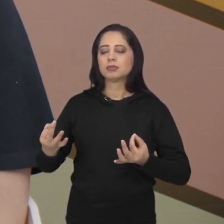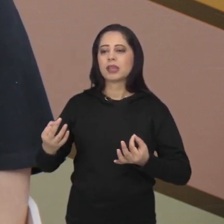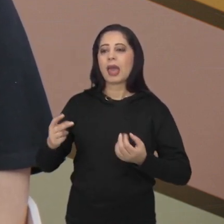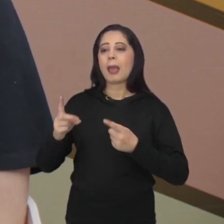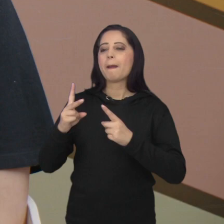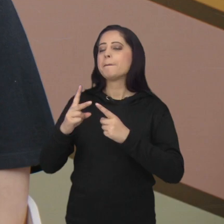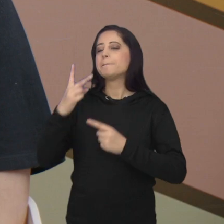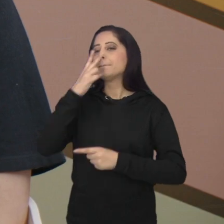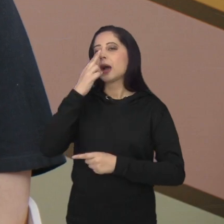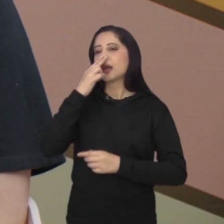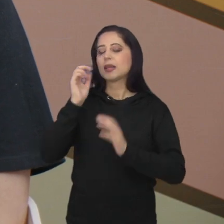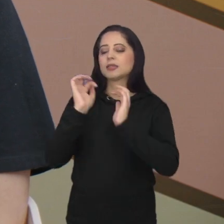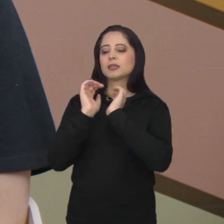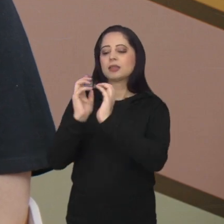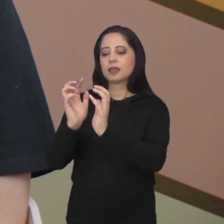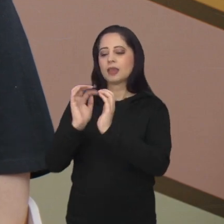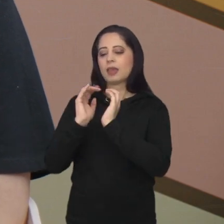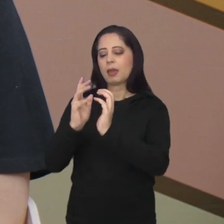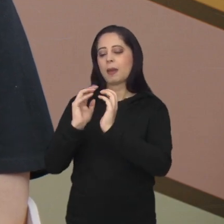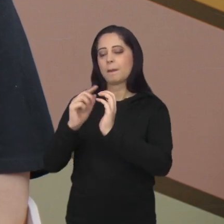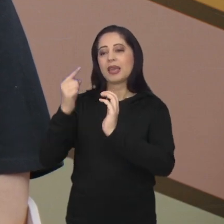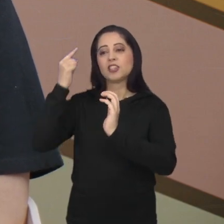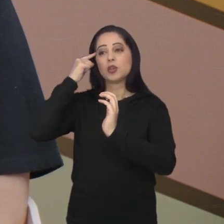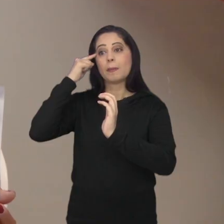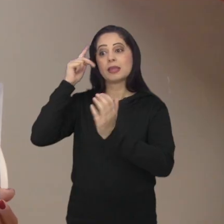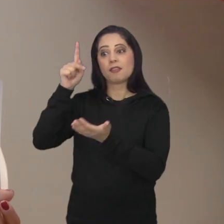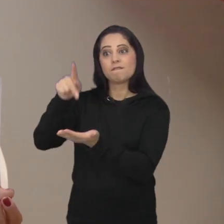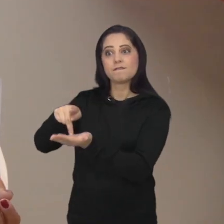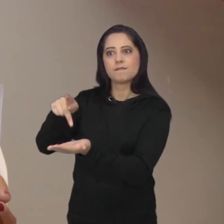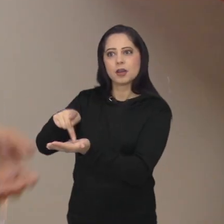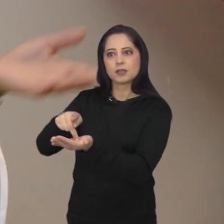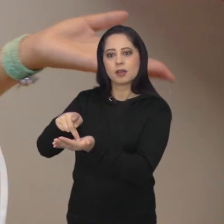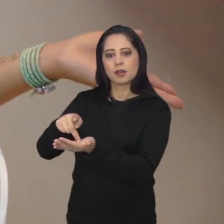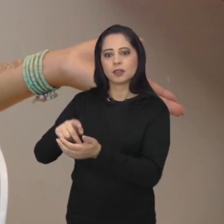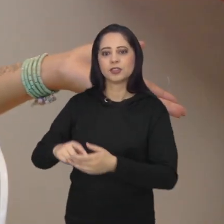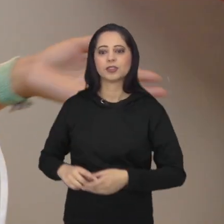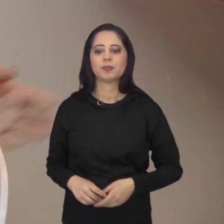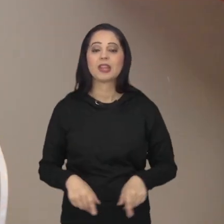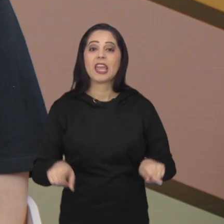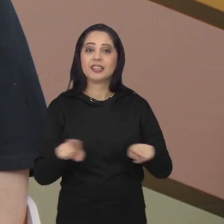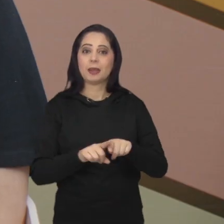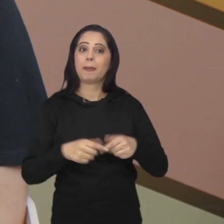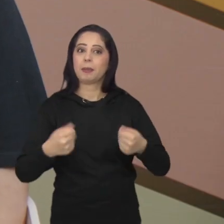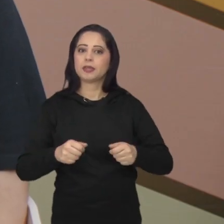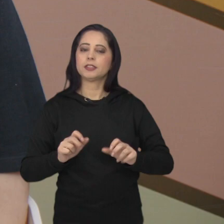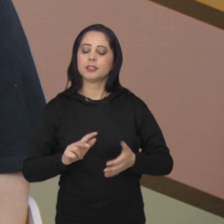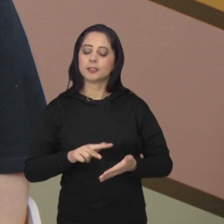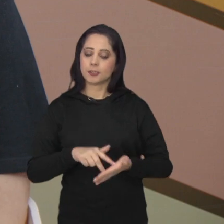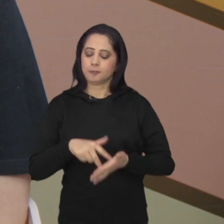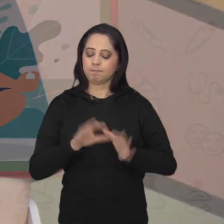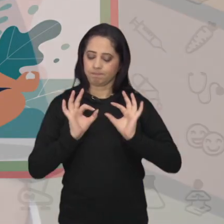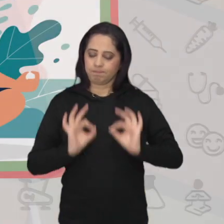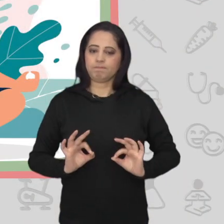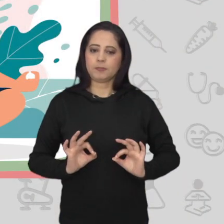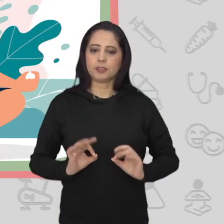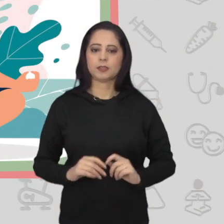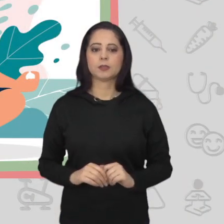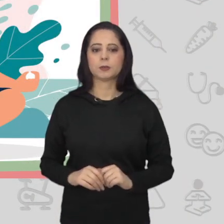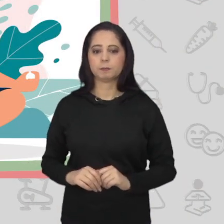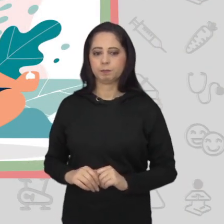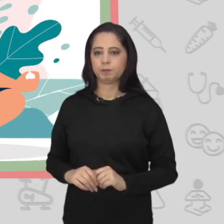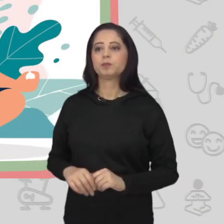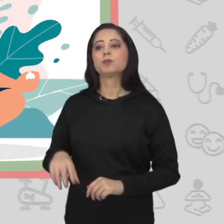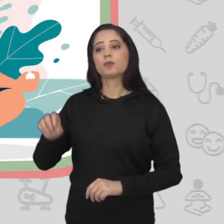filtros e a gente passa a enxergar a realidade como ela é. Ótimo. E disciplina, né? Isso.